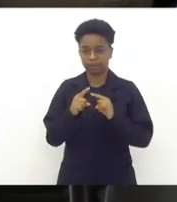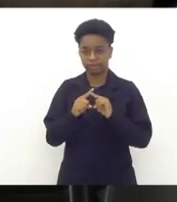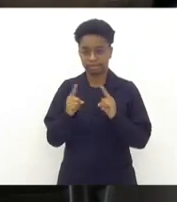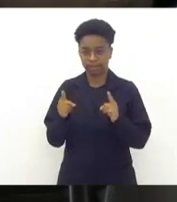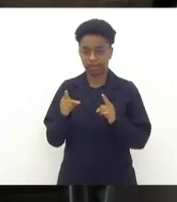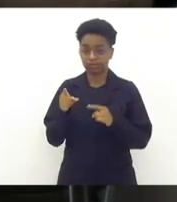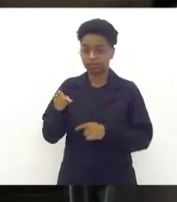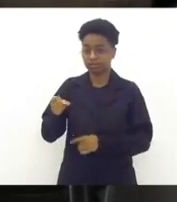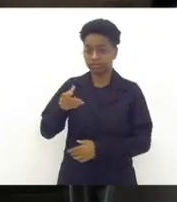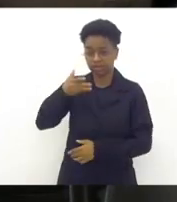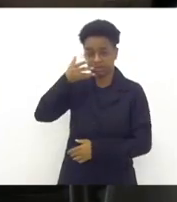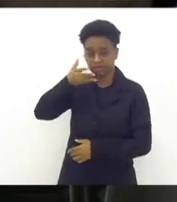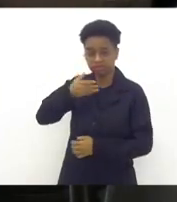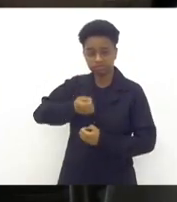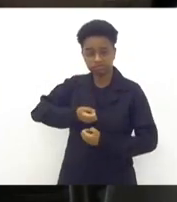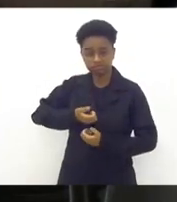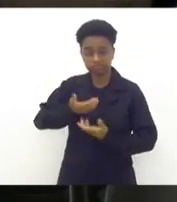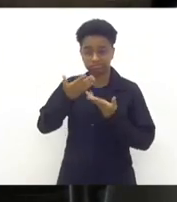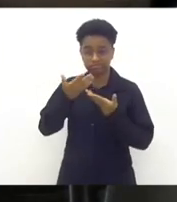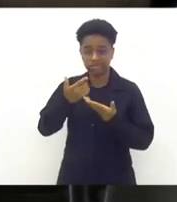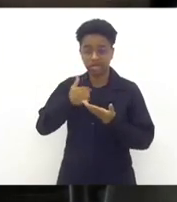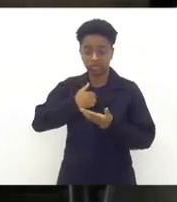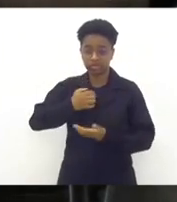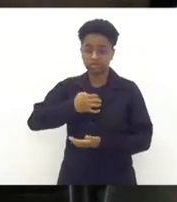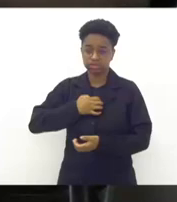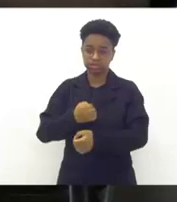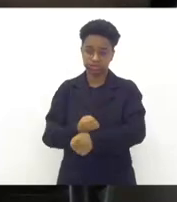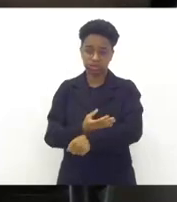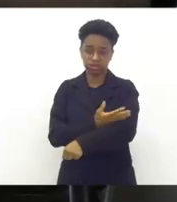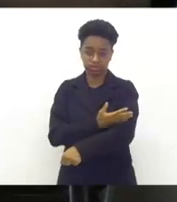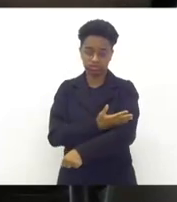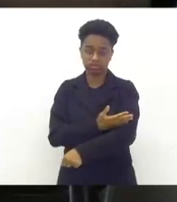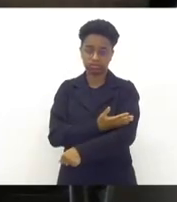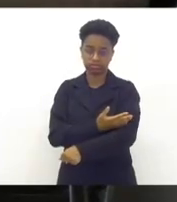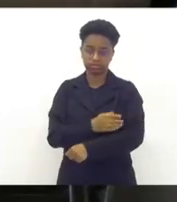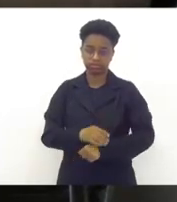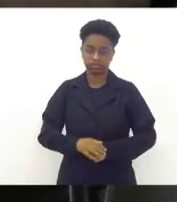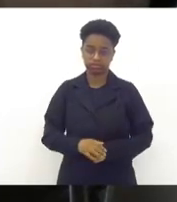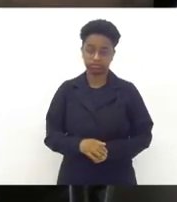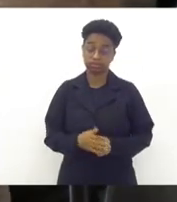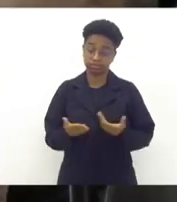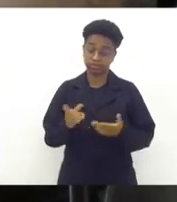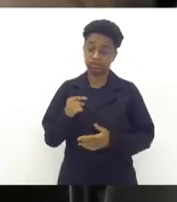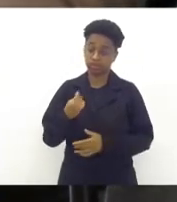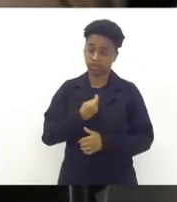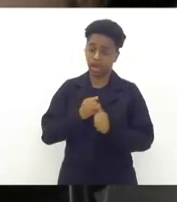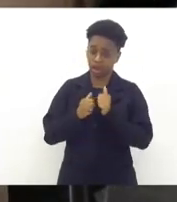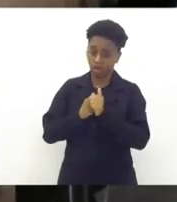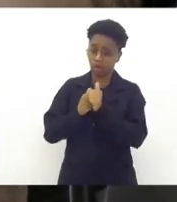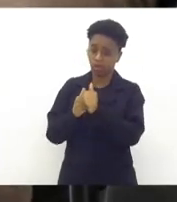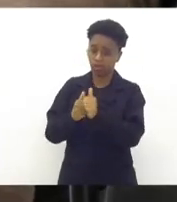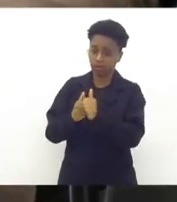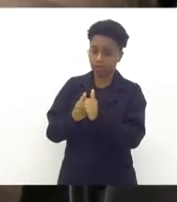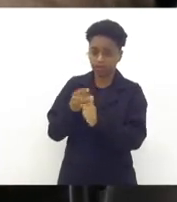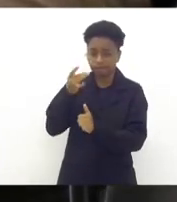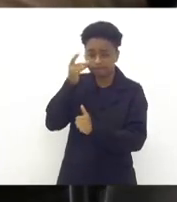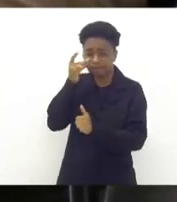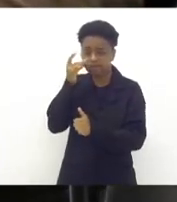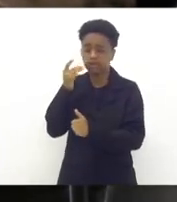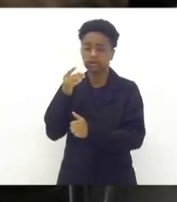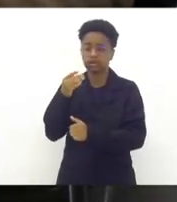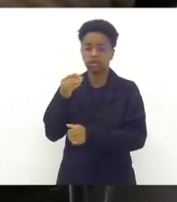seu relato já me deixou emocionada. E olha que nós acompanhamos muito de perto o